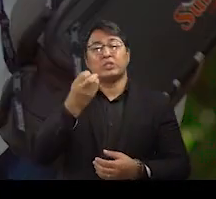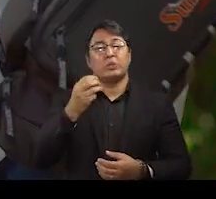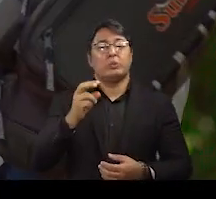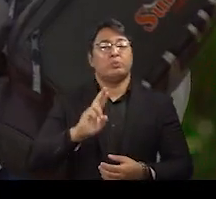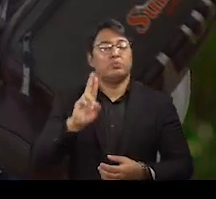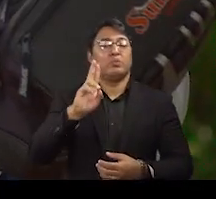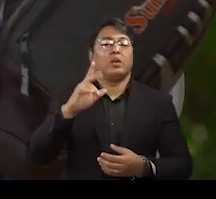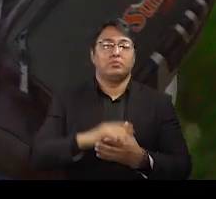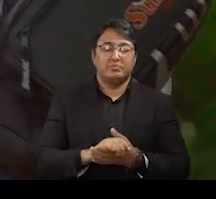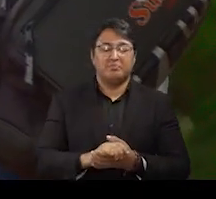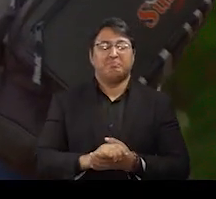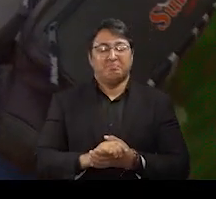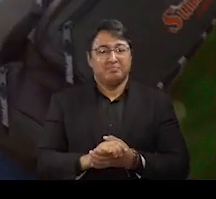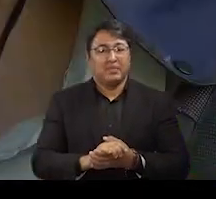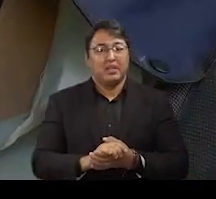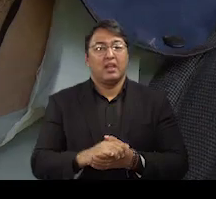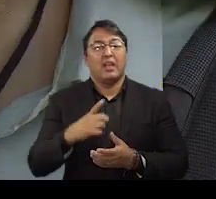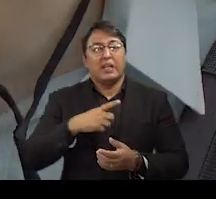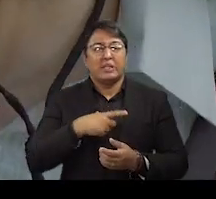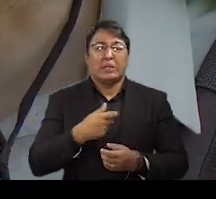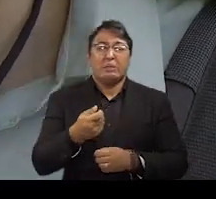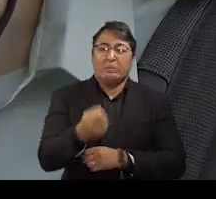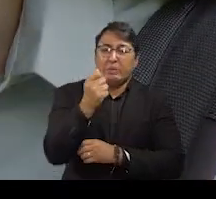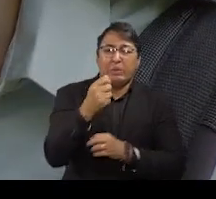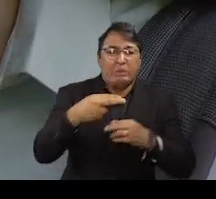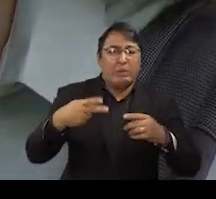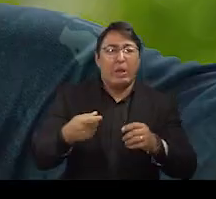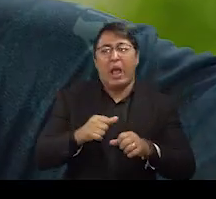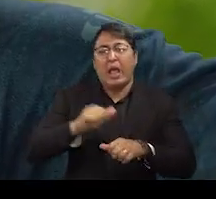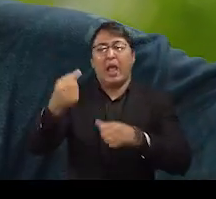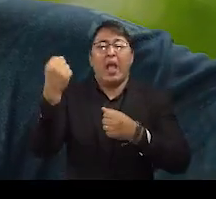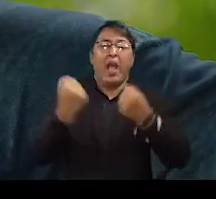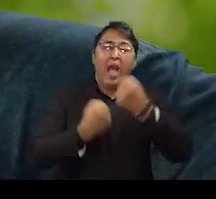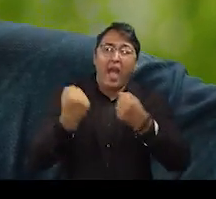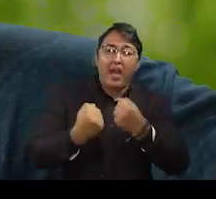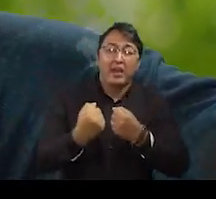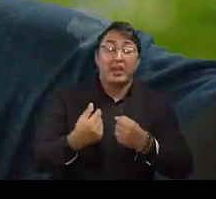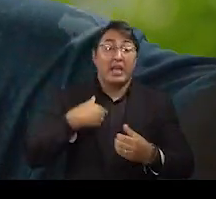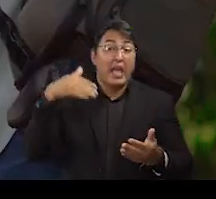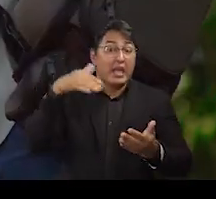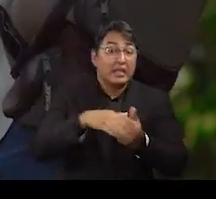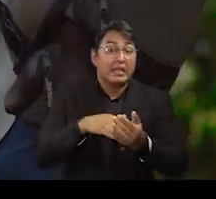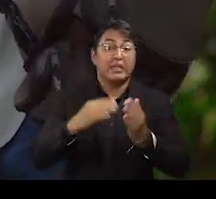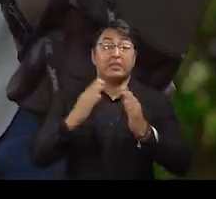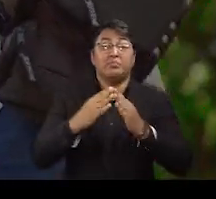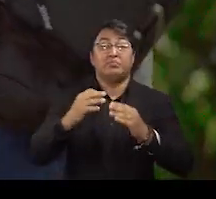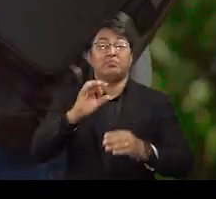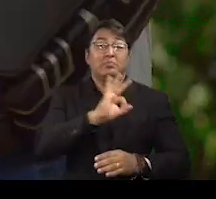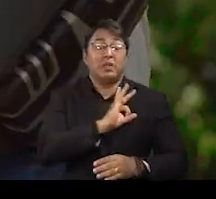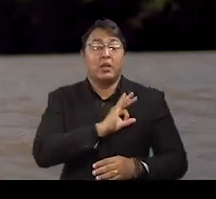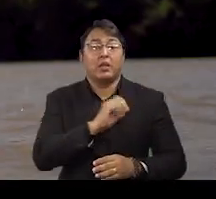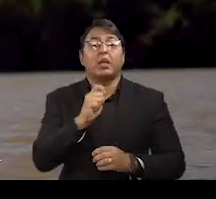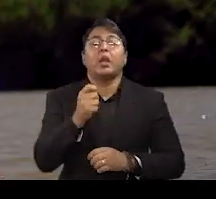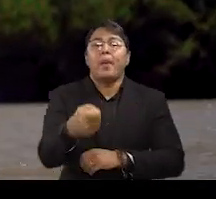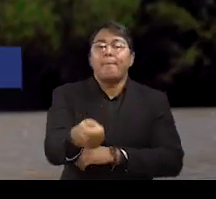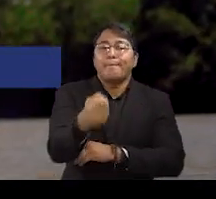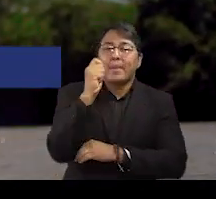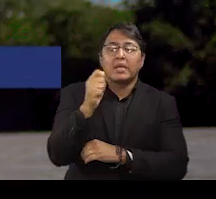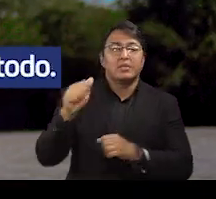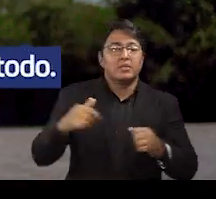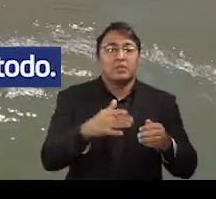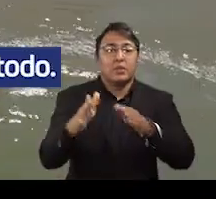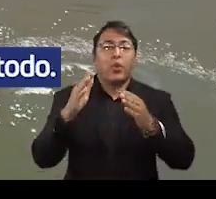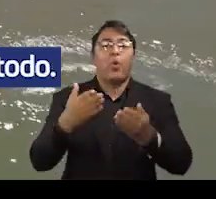Ah. Grande, doeu no bolso. Ave. Aí levaram minhas coisas, levaram meu carro, fui parar até na delegacia. Ai. Quem pesca